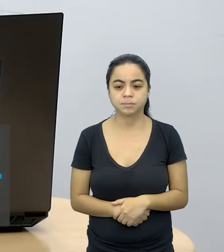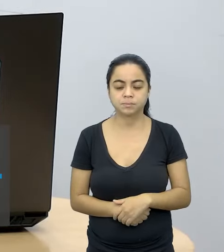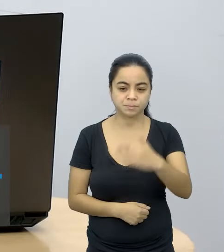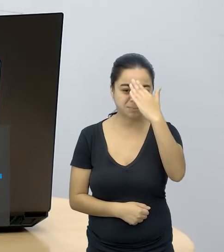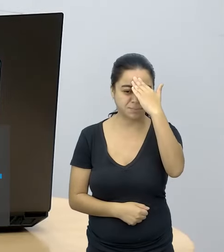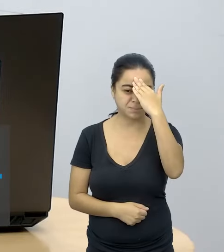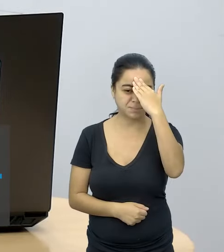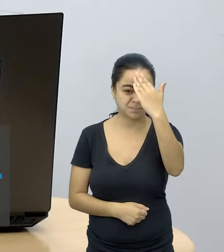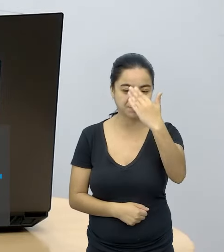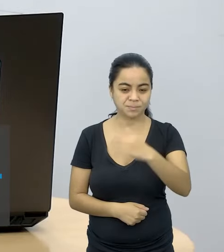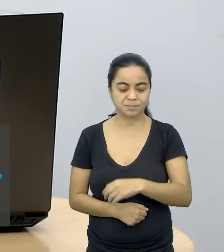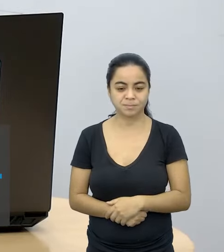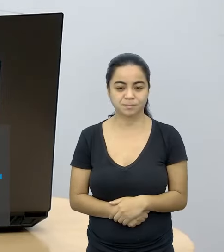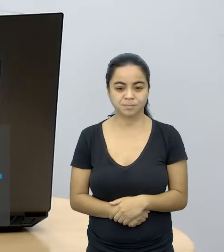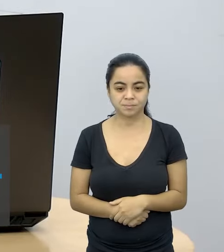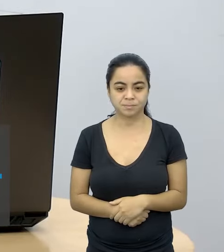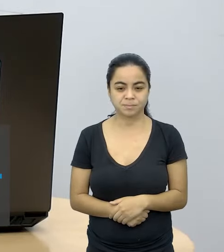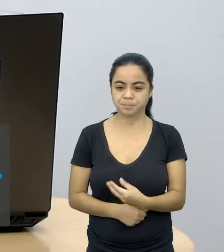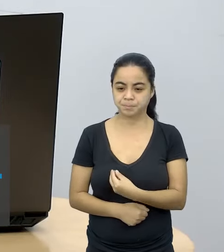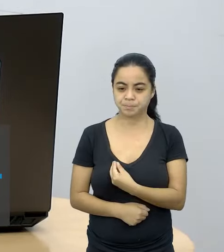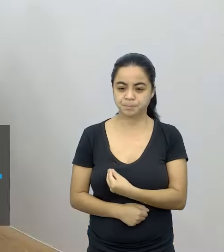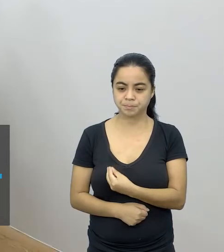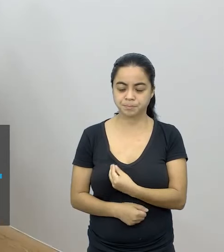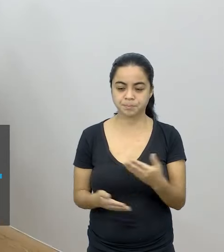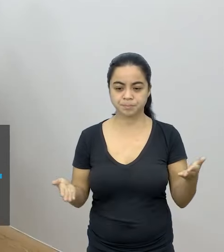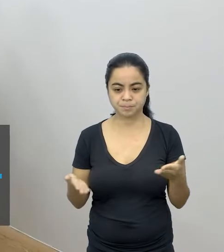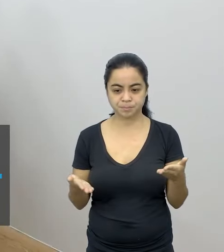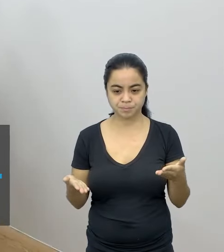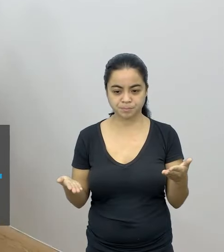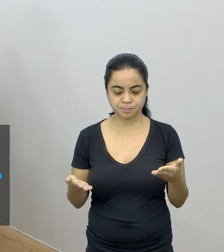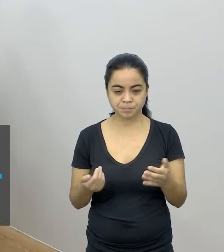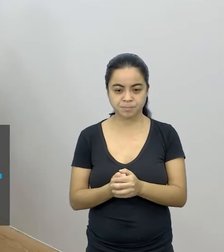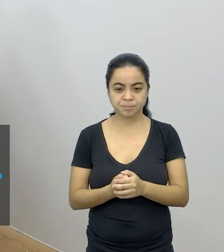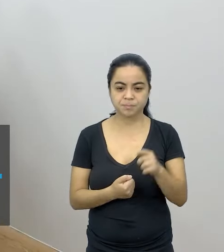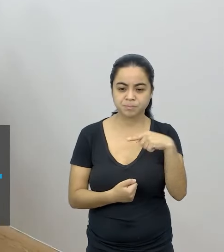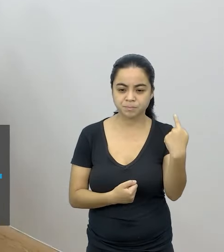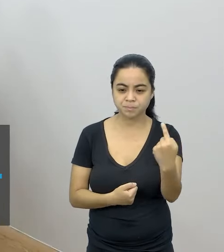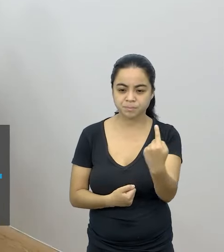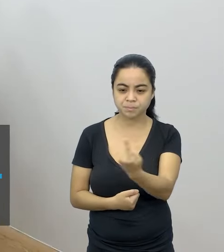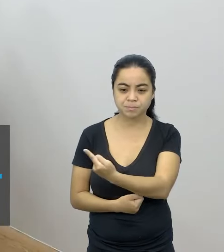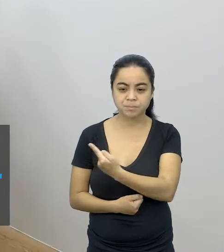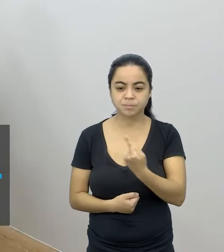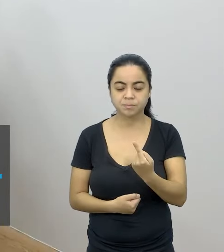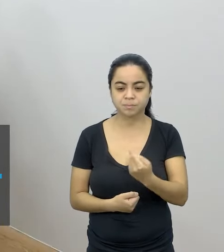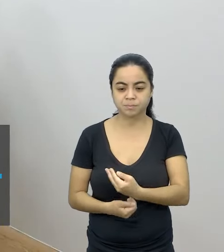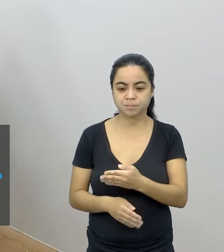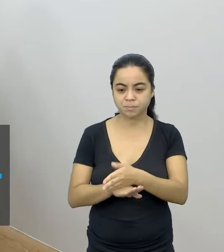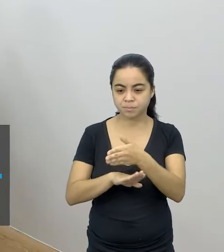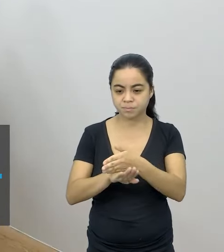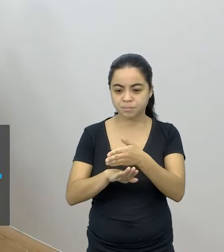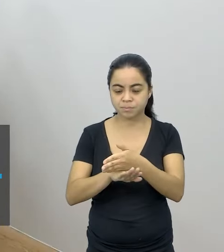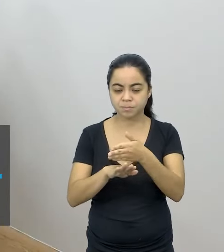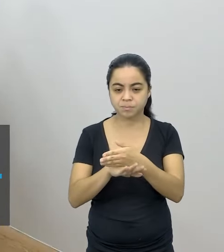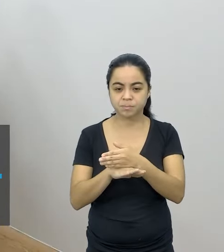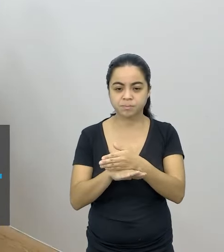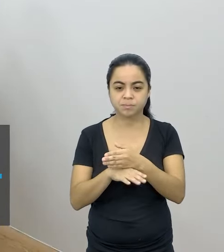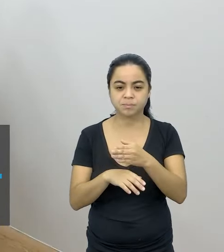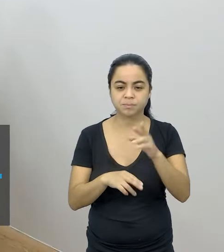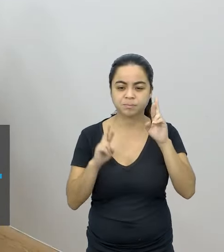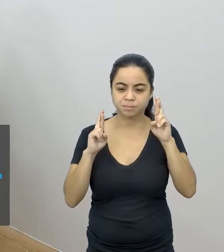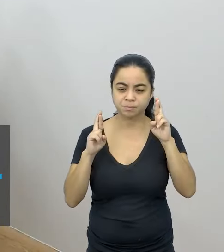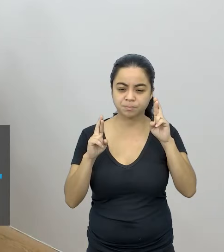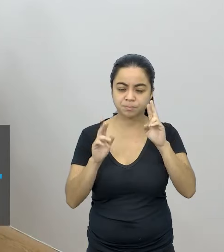Muito obrigado pela presença hoje, por vocês estarem aqui participando com a gente. E espero que tenha